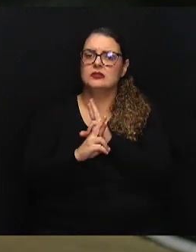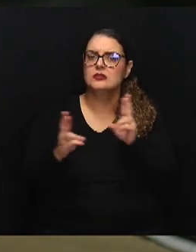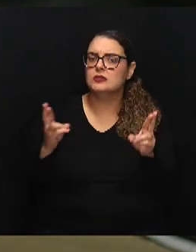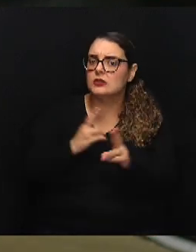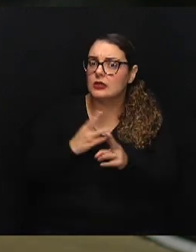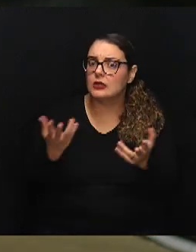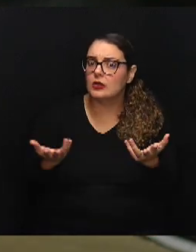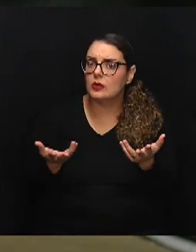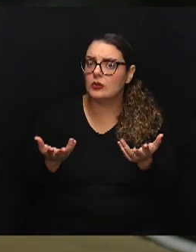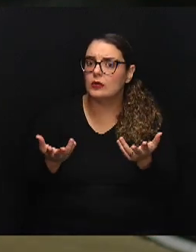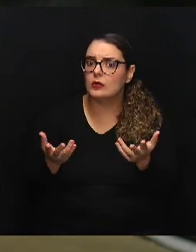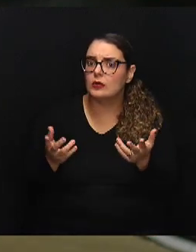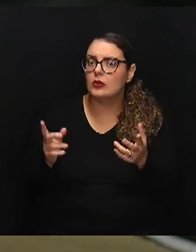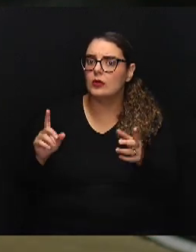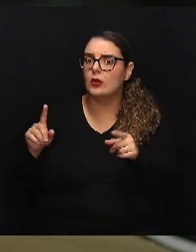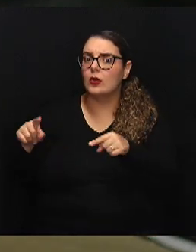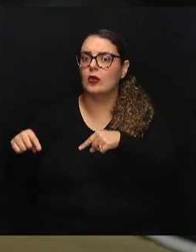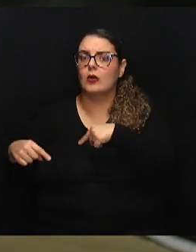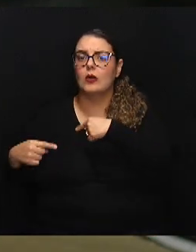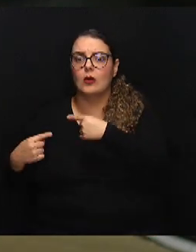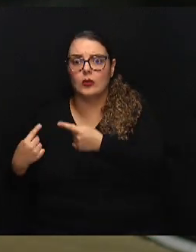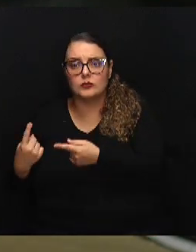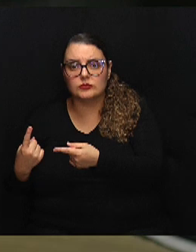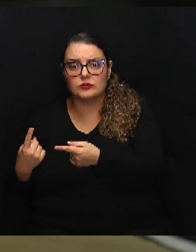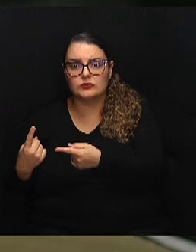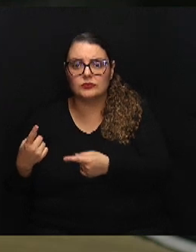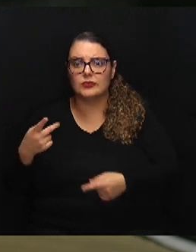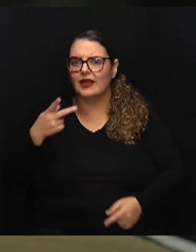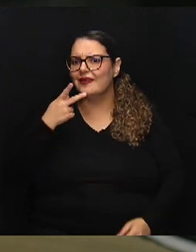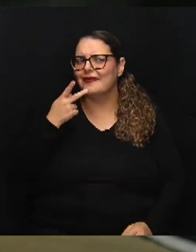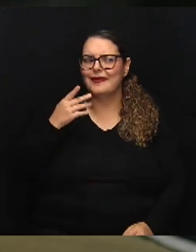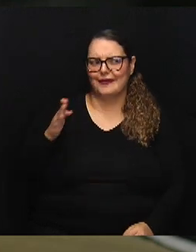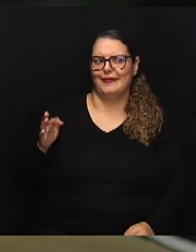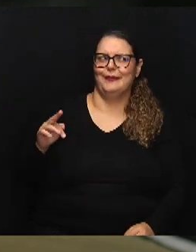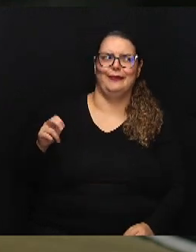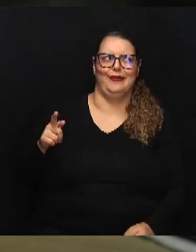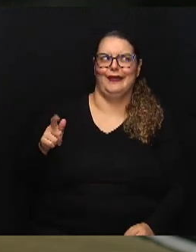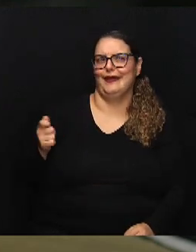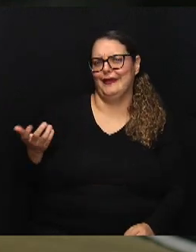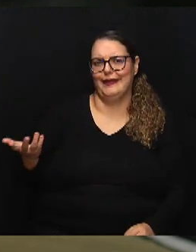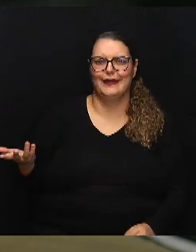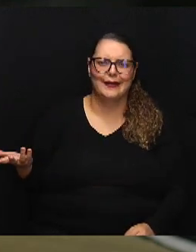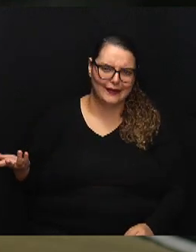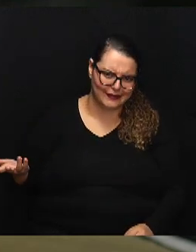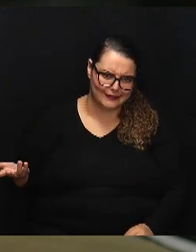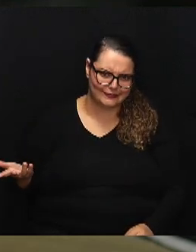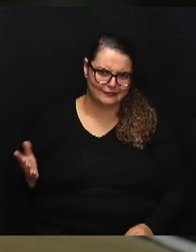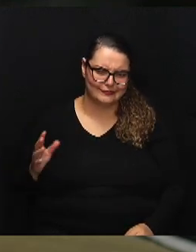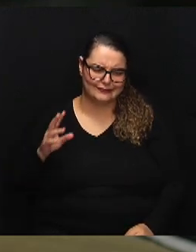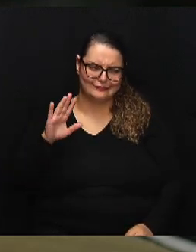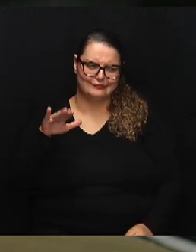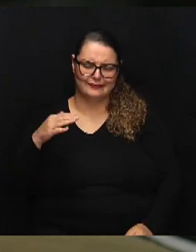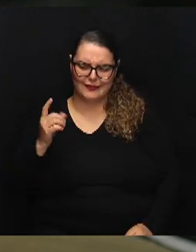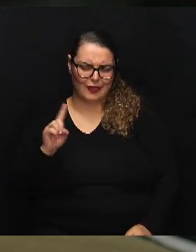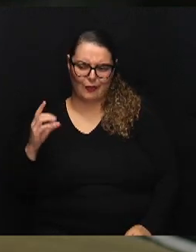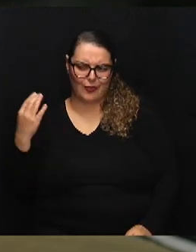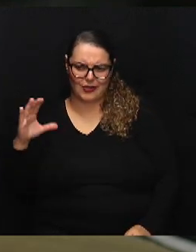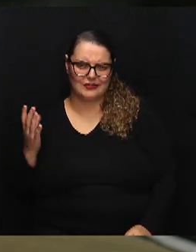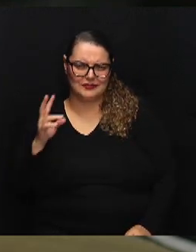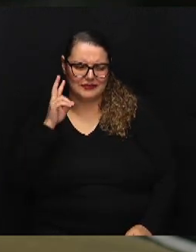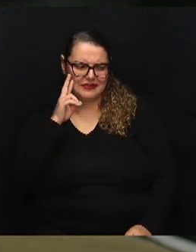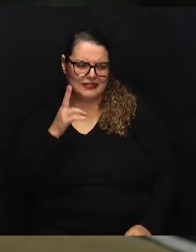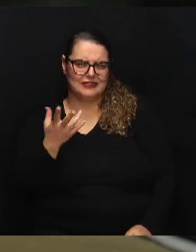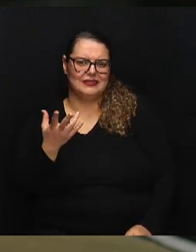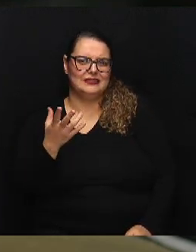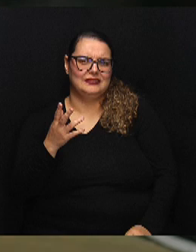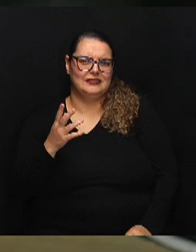relacionamento, outros não postam, e quando vê a postagem dos companheiros ali, a gente